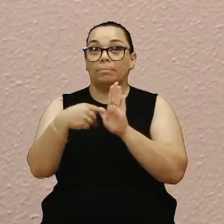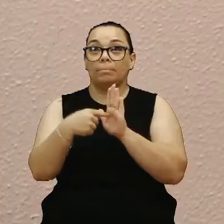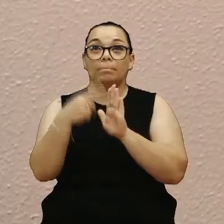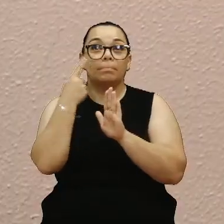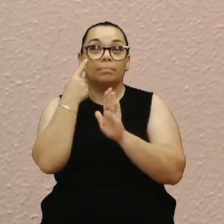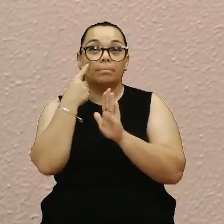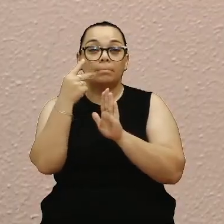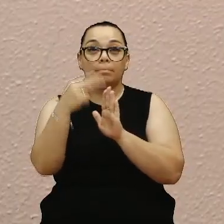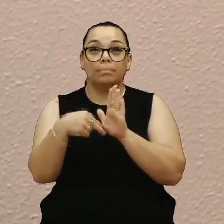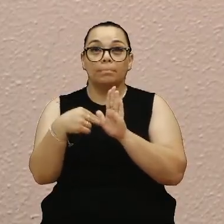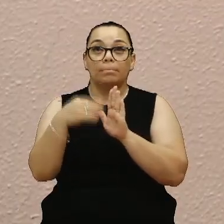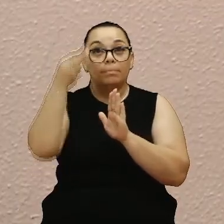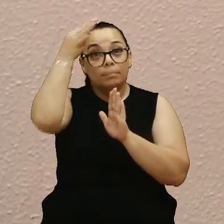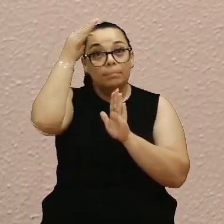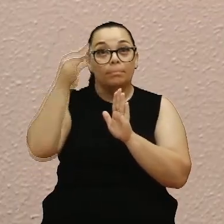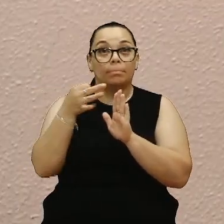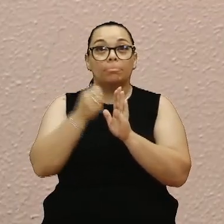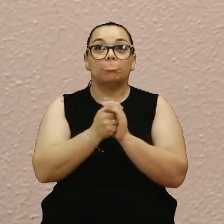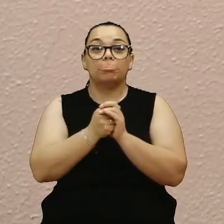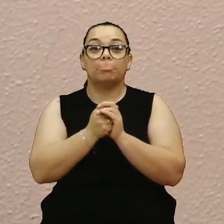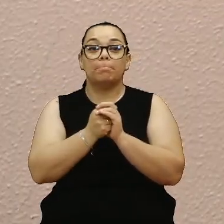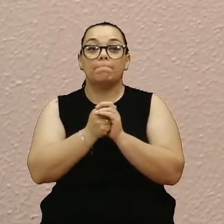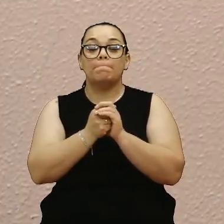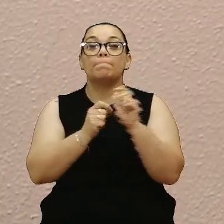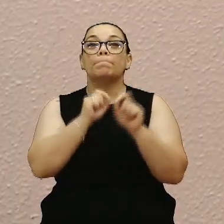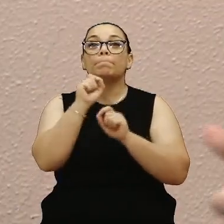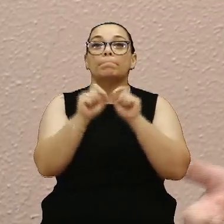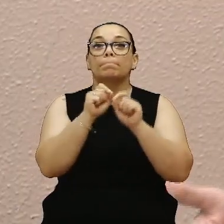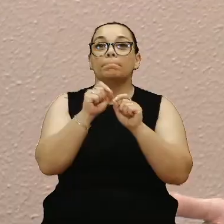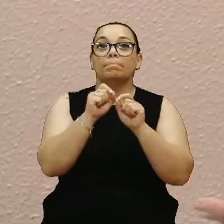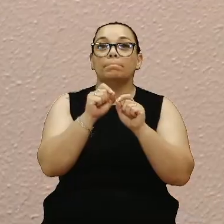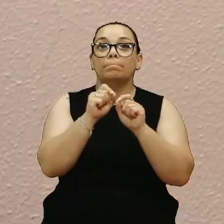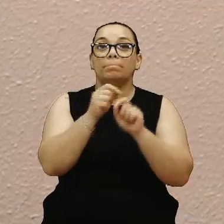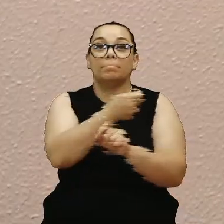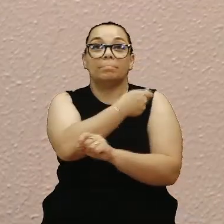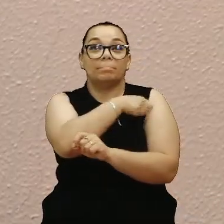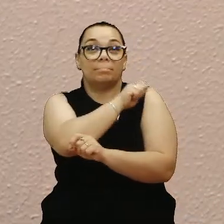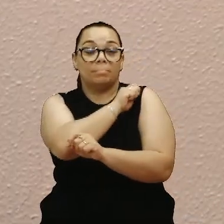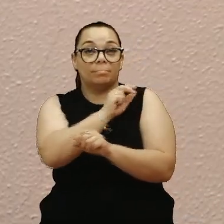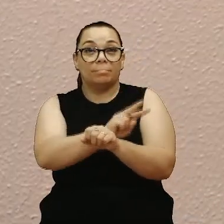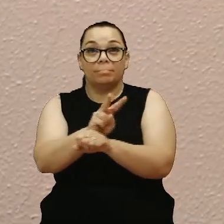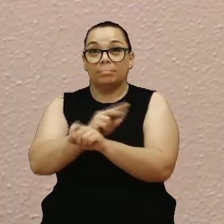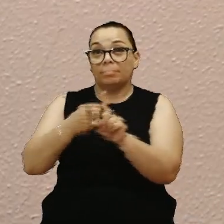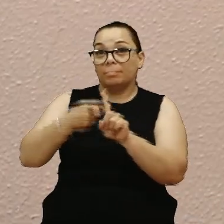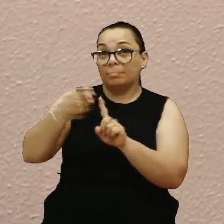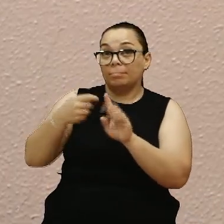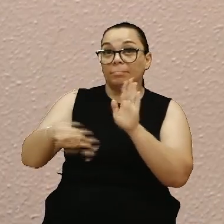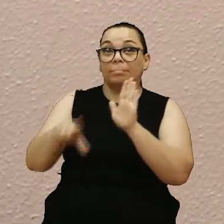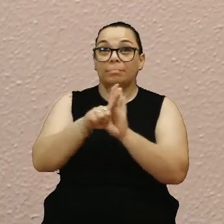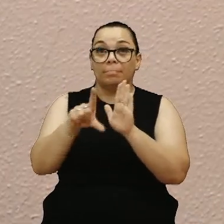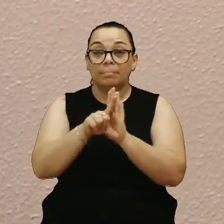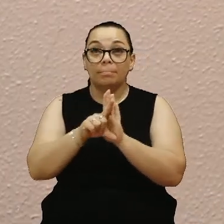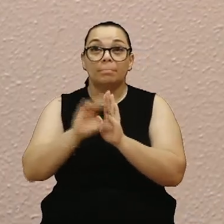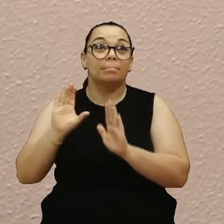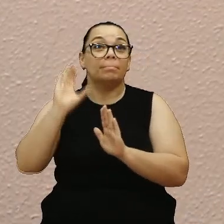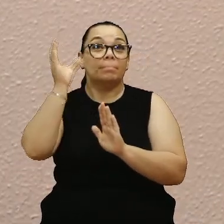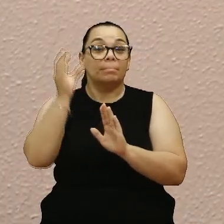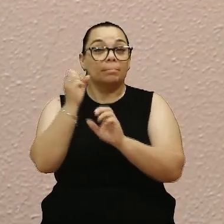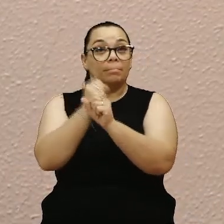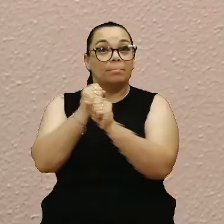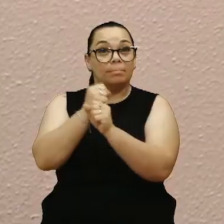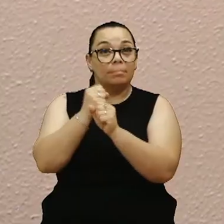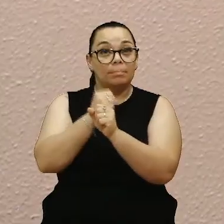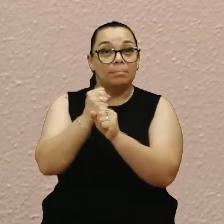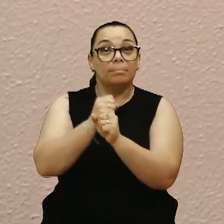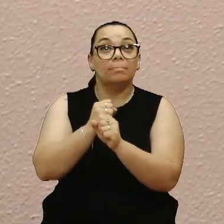vereadores e vereadoras compreendam, diz o seguinte: além da auditoria mensal prevista na lei, deverá ser realizada auditoria independente